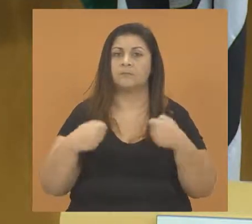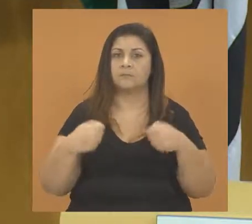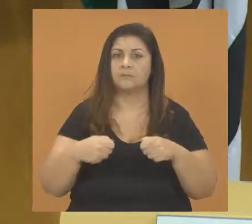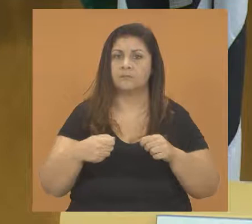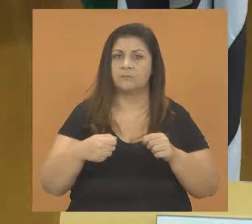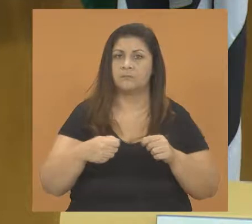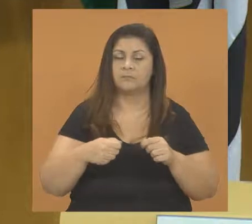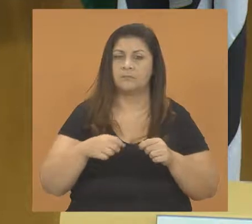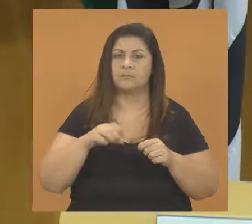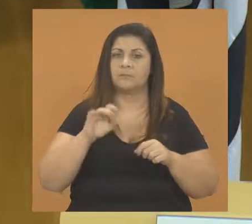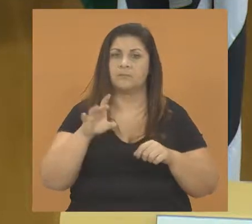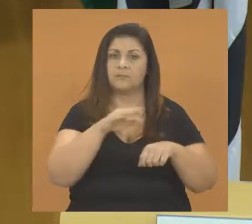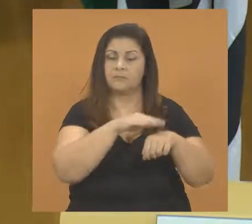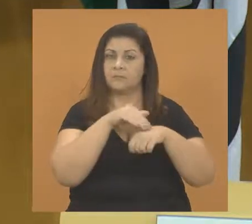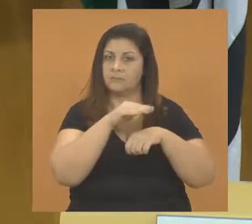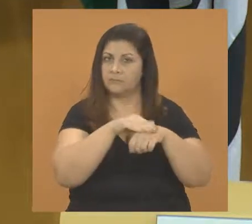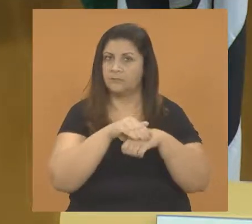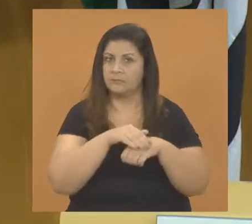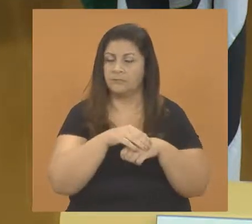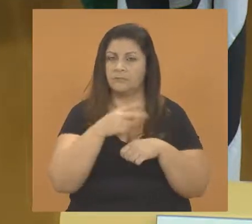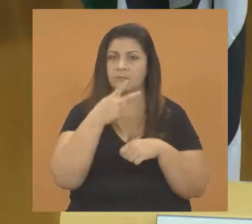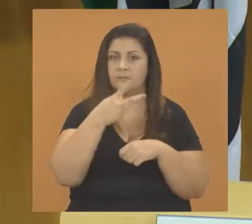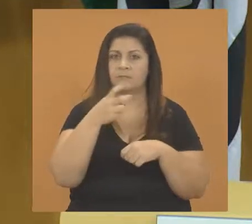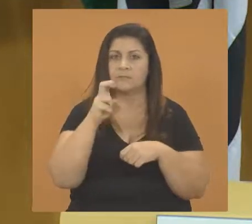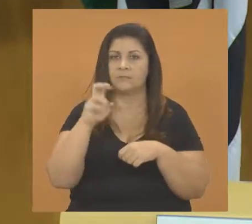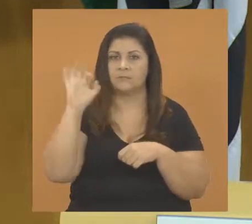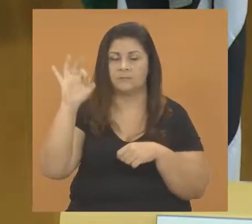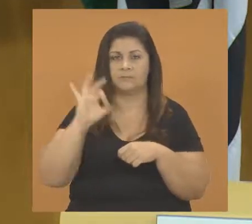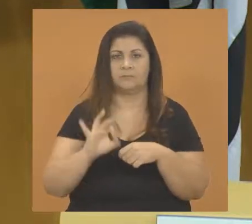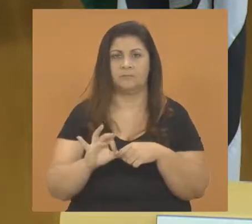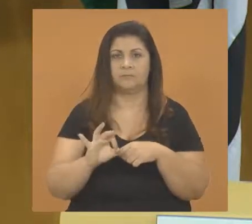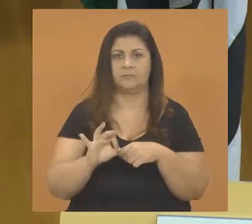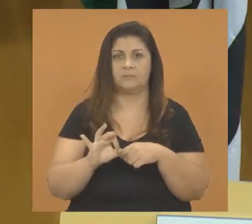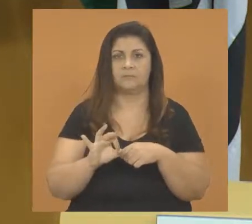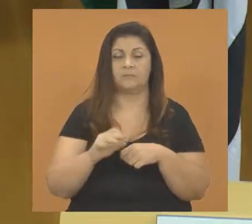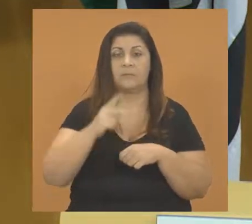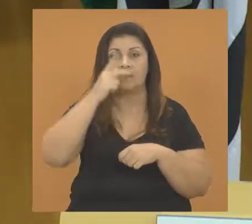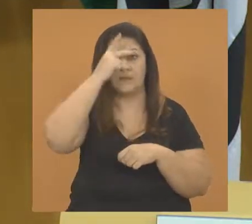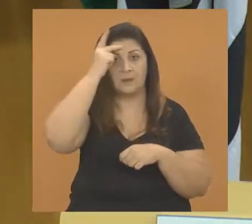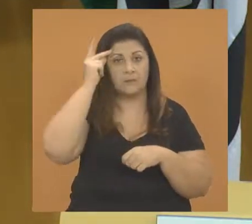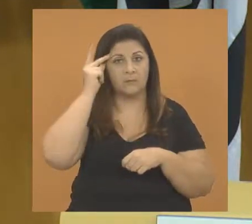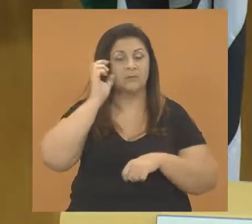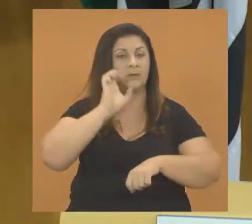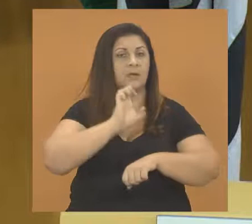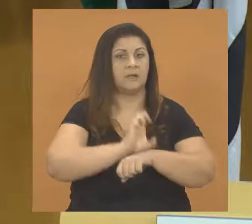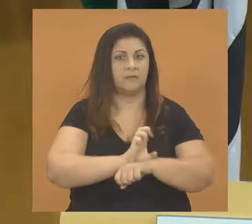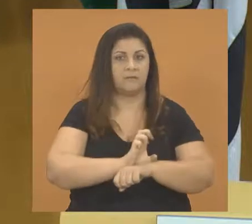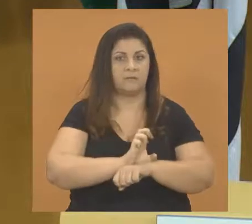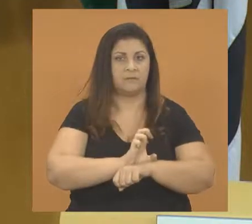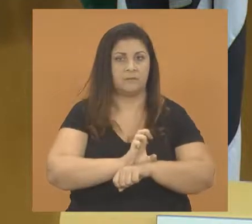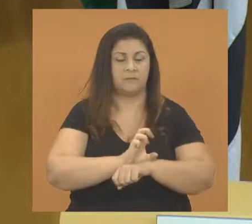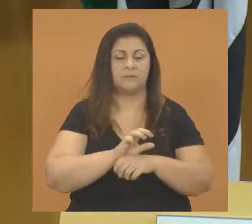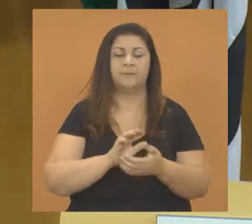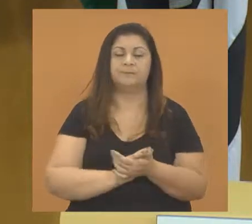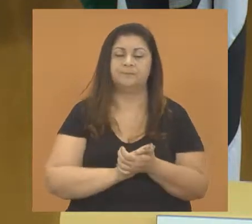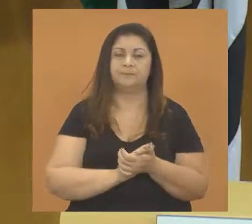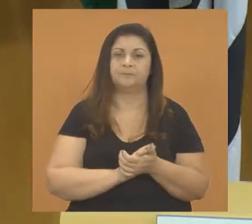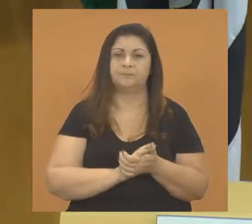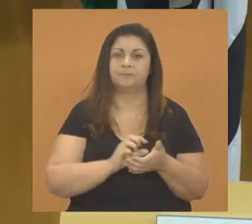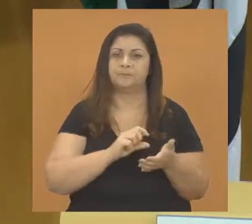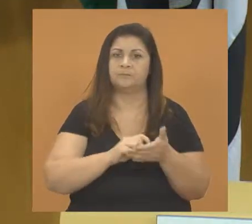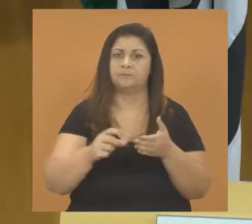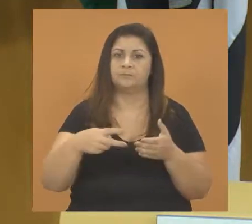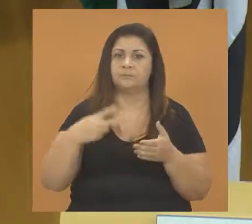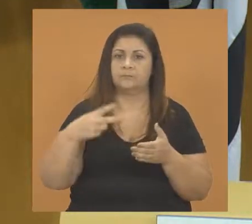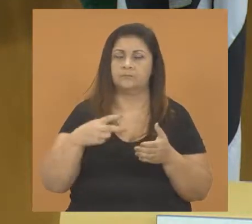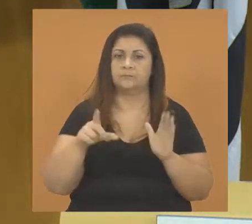preenchidos em no mínimo 25% por servidores efetivos artigo 2º esta lei entra em